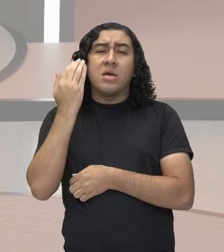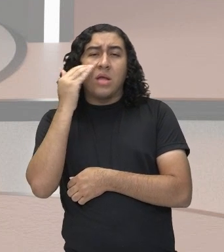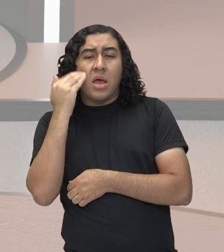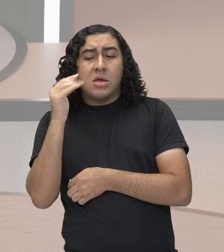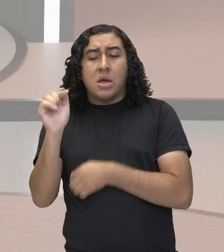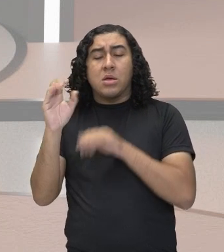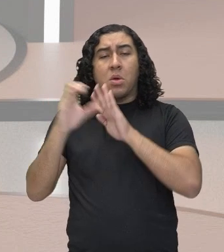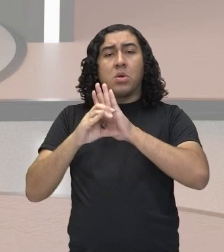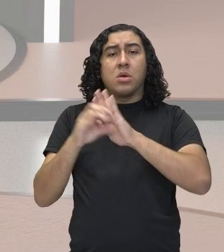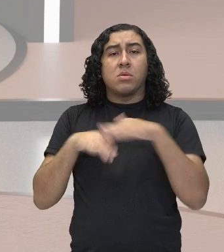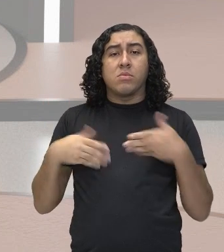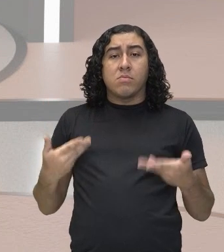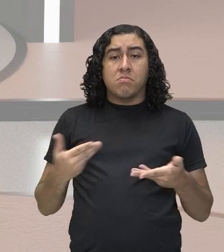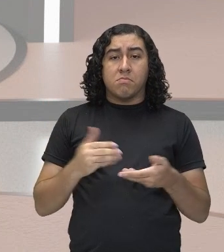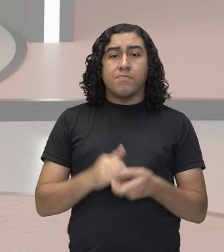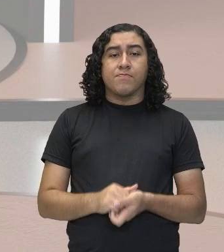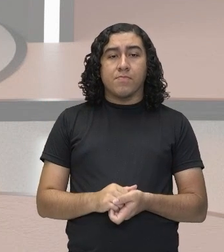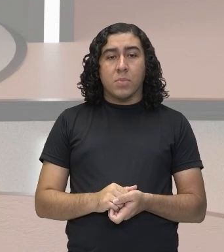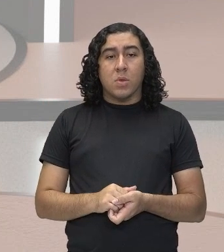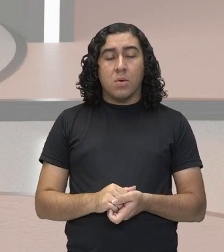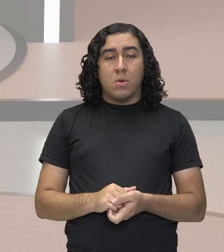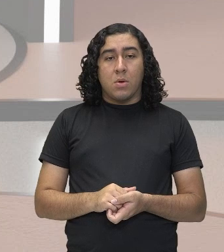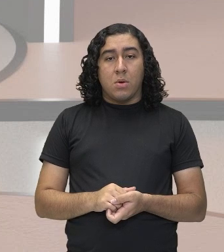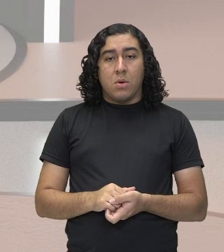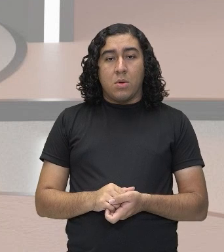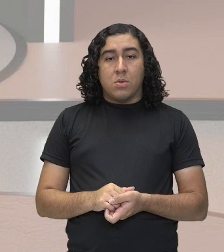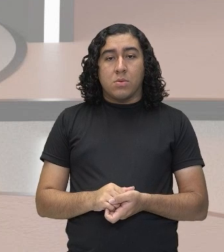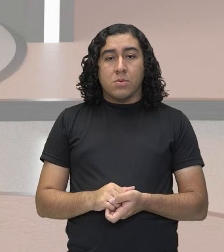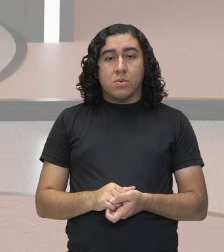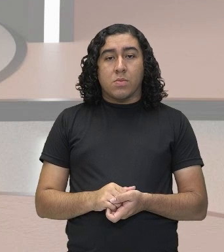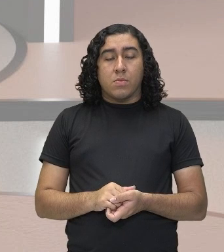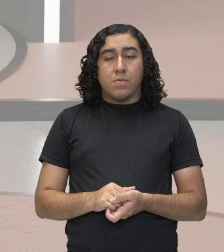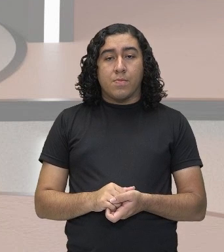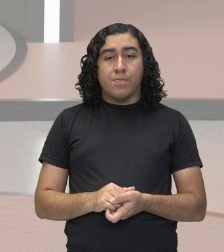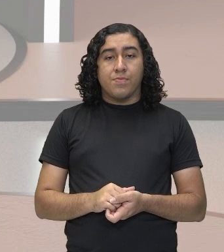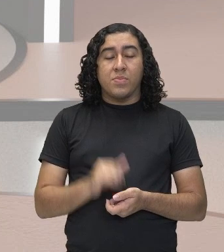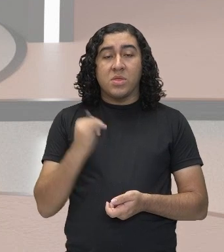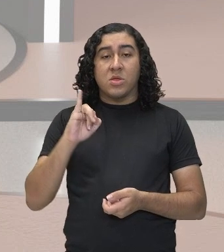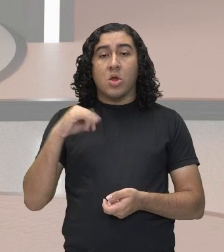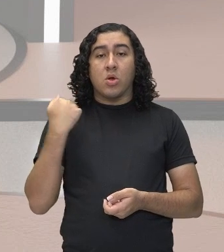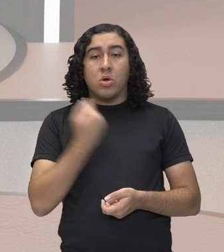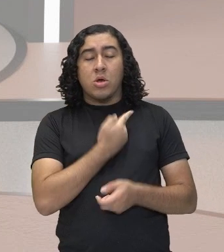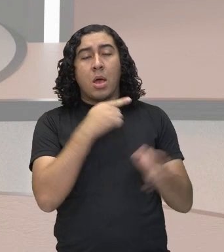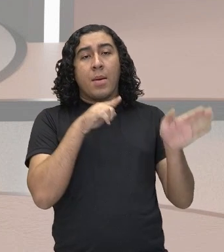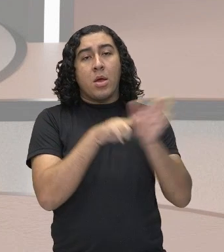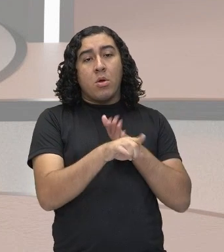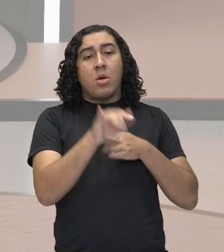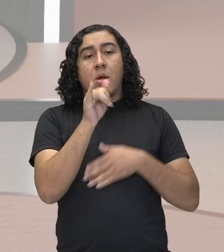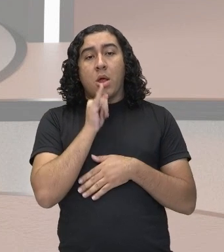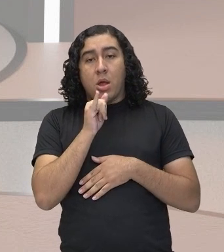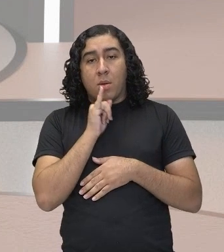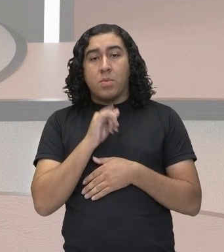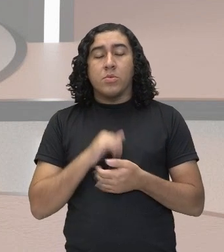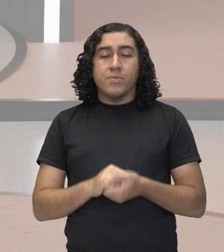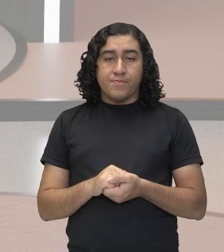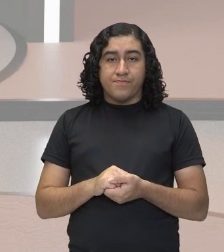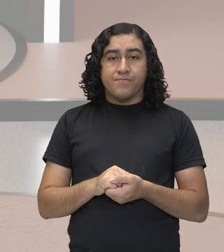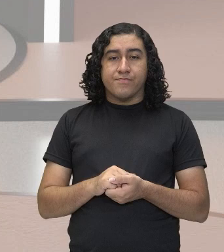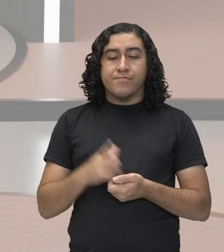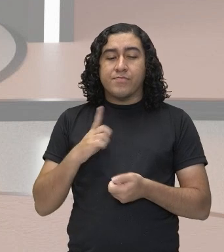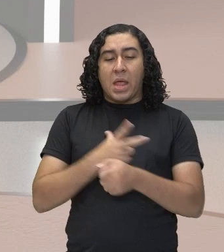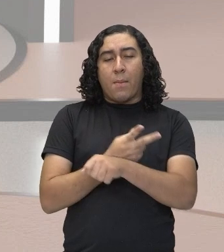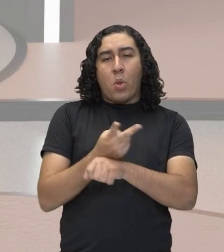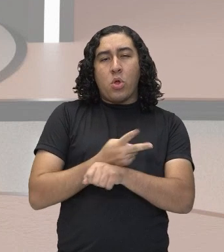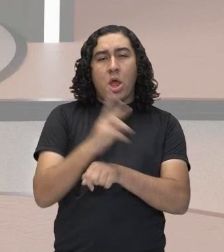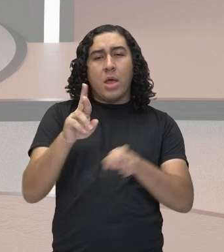fenômeno? Então, se nós perguntarmos assim, uma resposta, assim, de buscar uma resposta